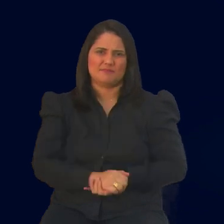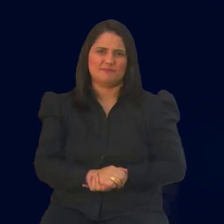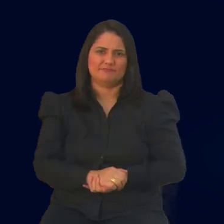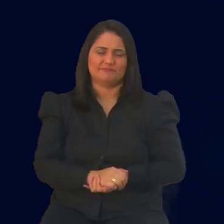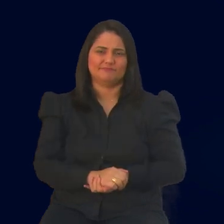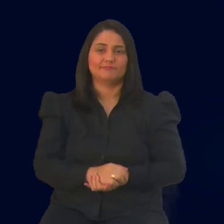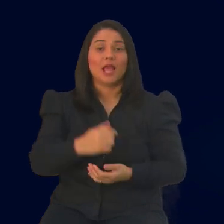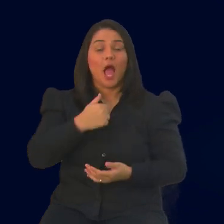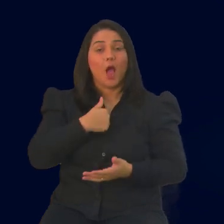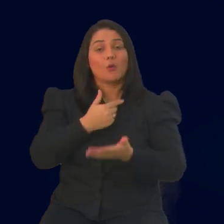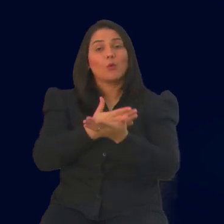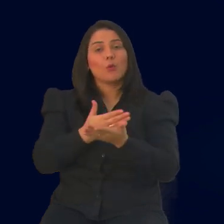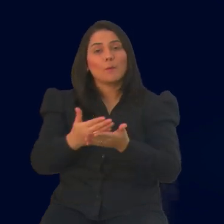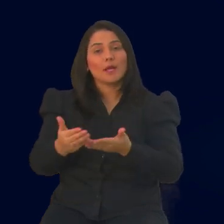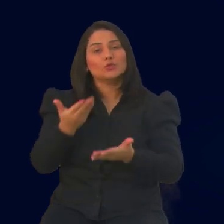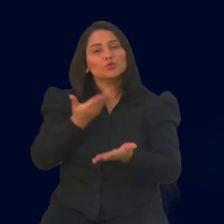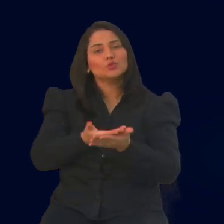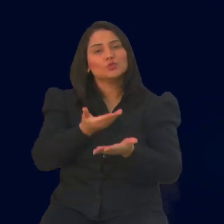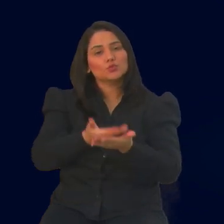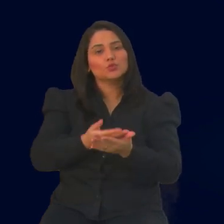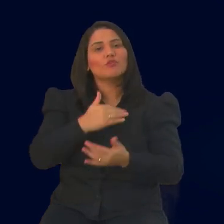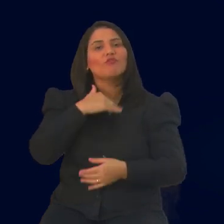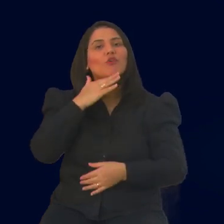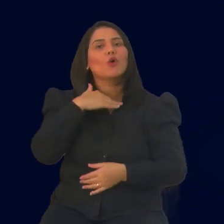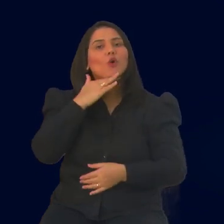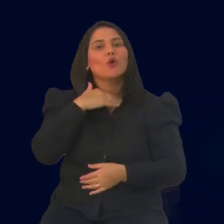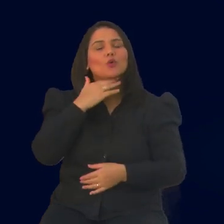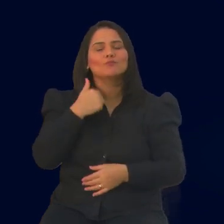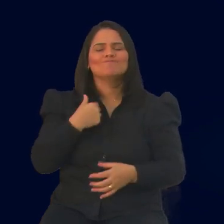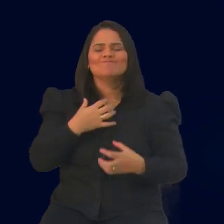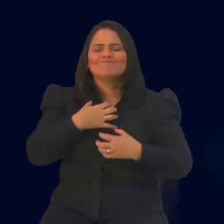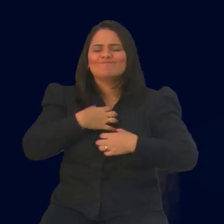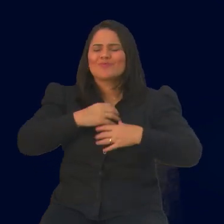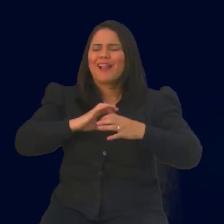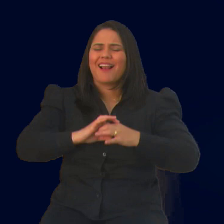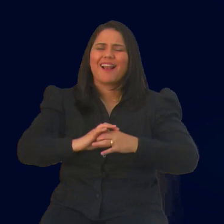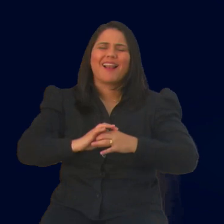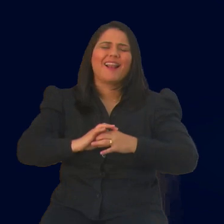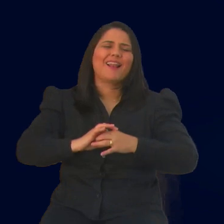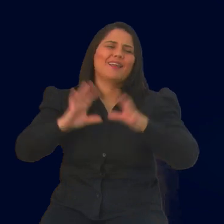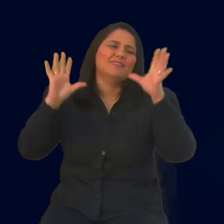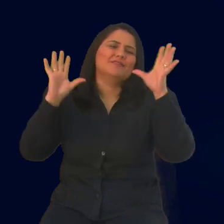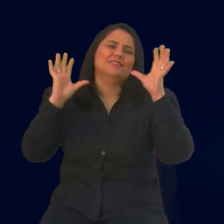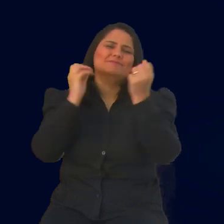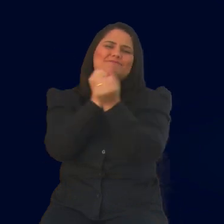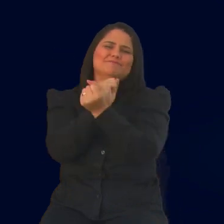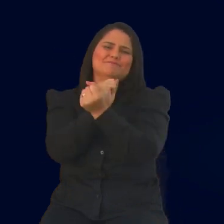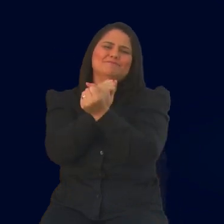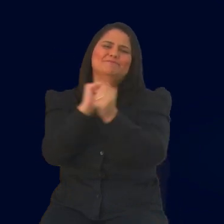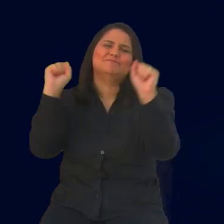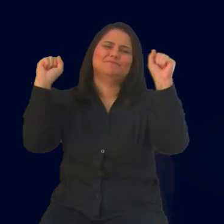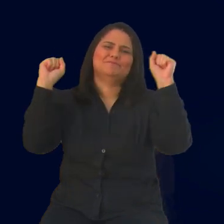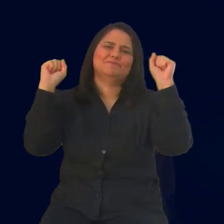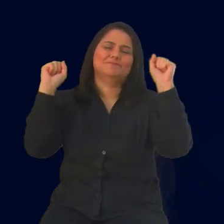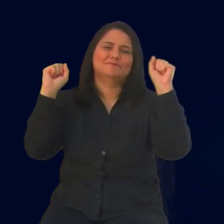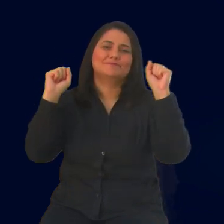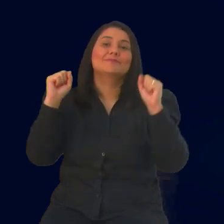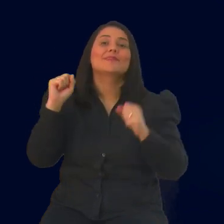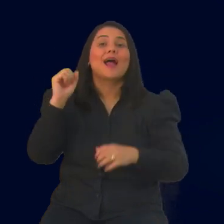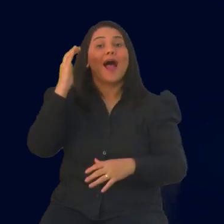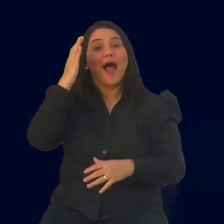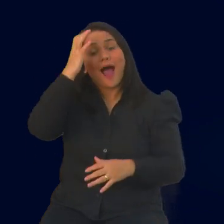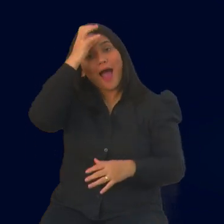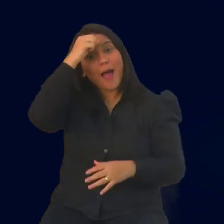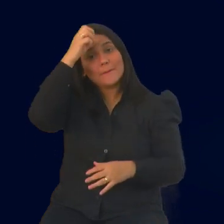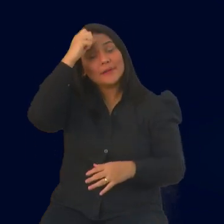a fonoaudiologia, para mim foi libertador. Foi libertador perceber que a gente aprende a usar o tom de voz.